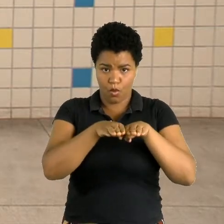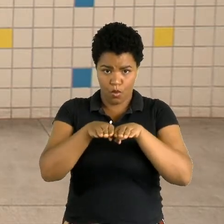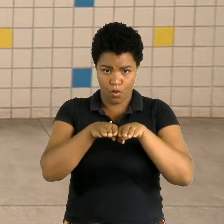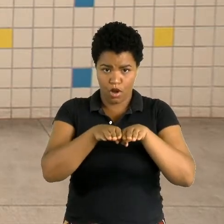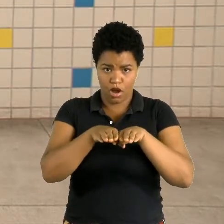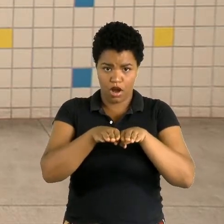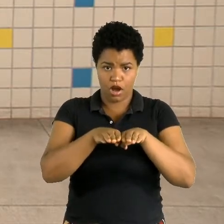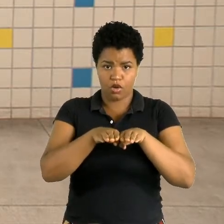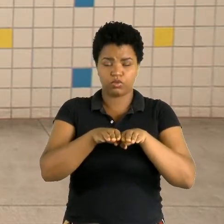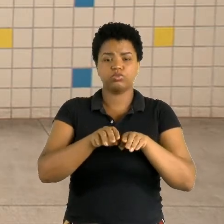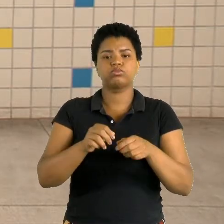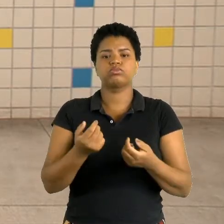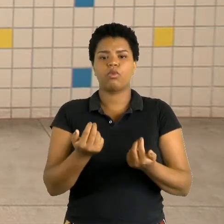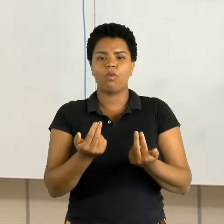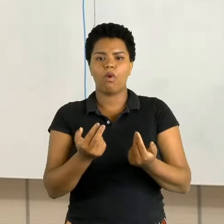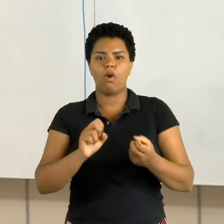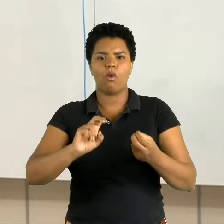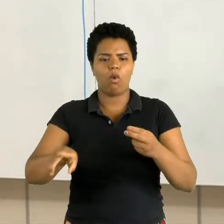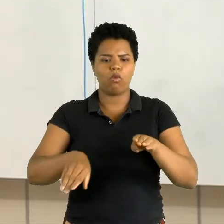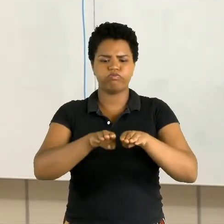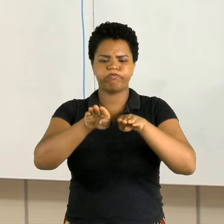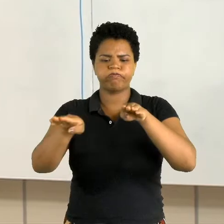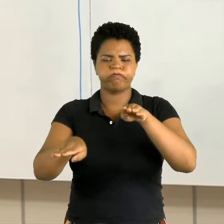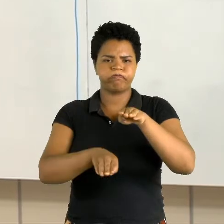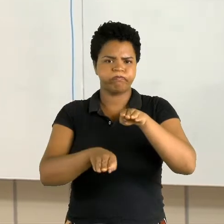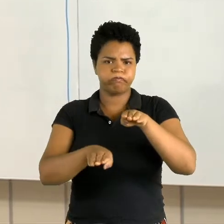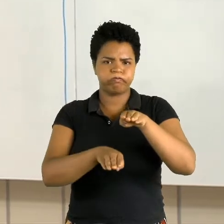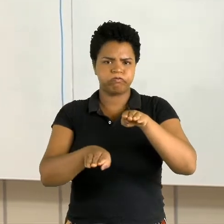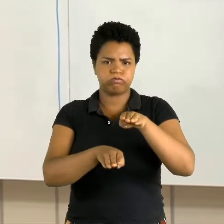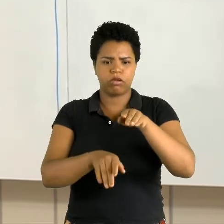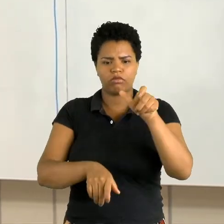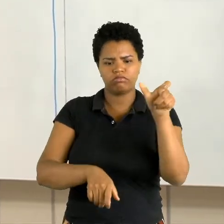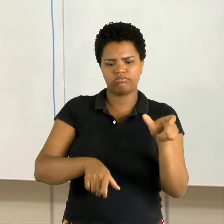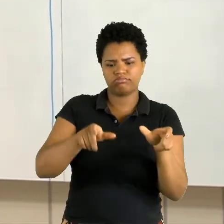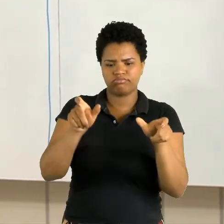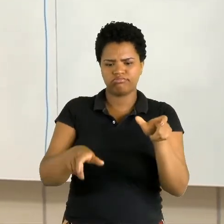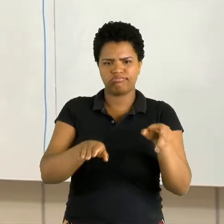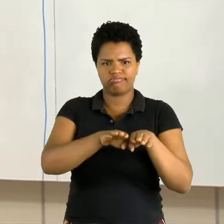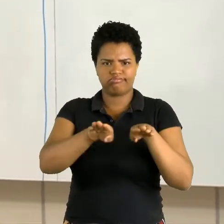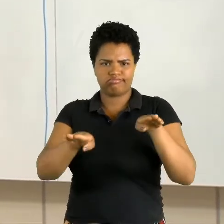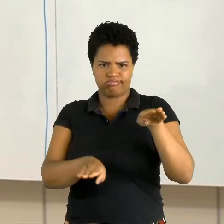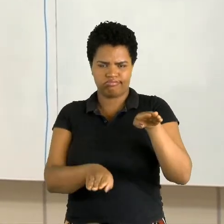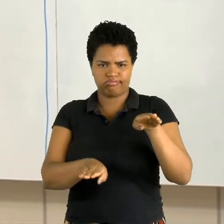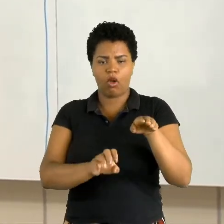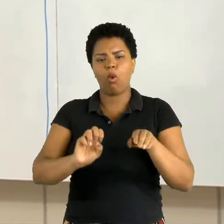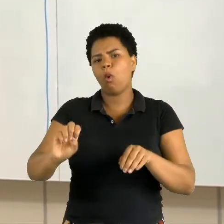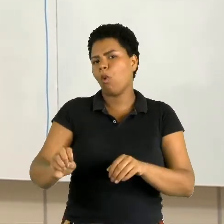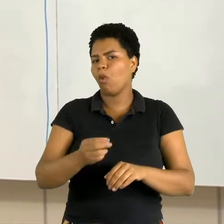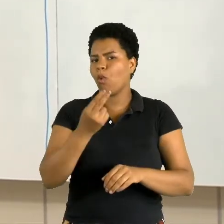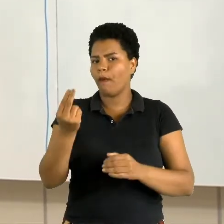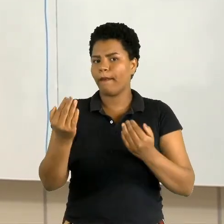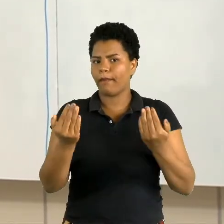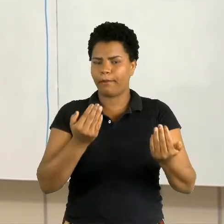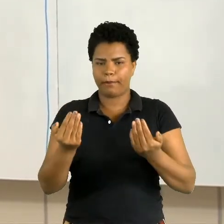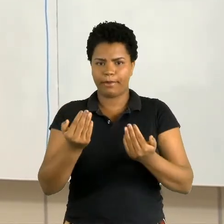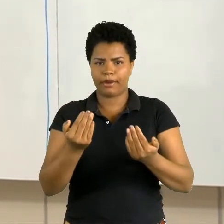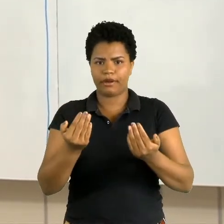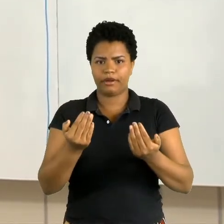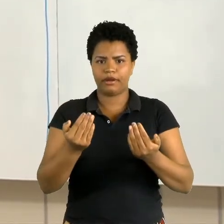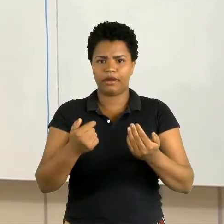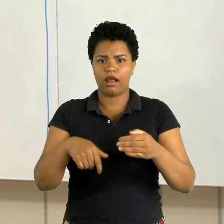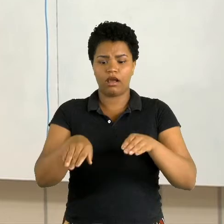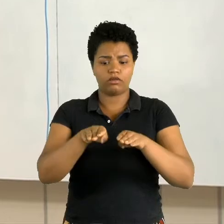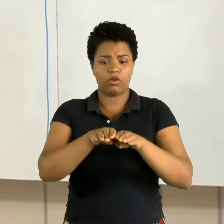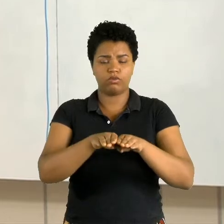de inferioridade, ou seja, colocando um ser no grau inferior ao outro, ou você vai comparar colocando um